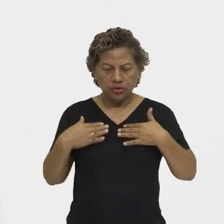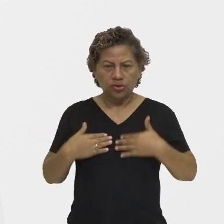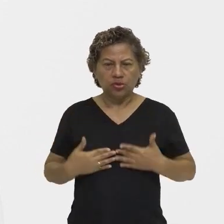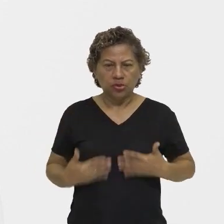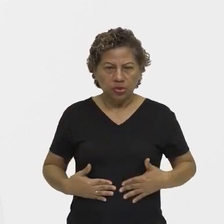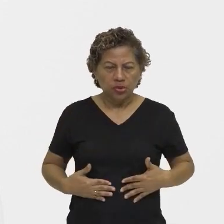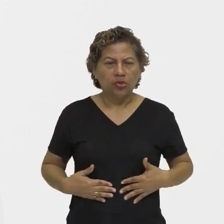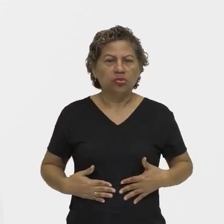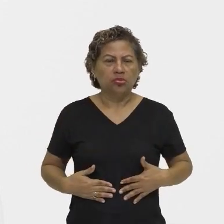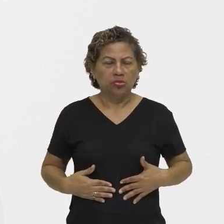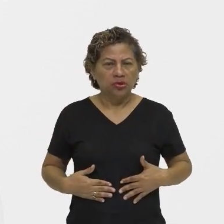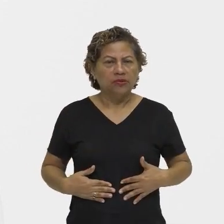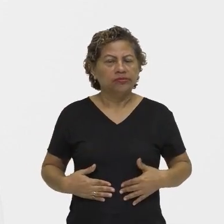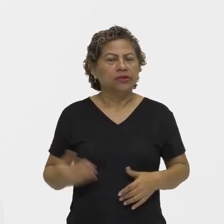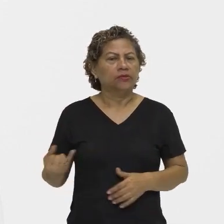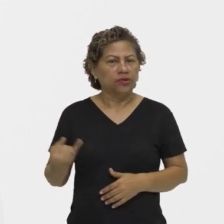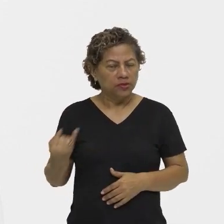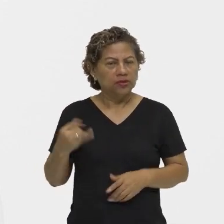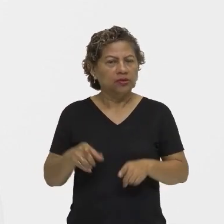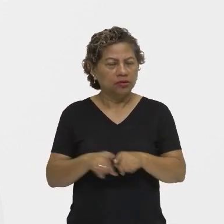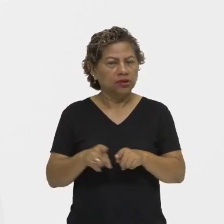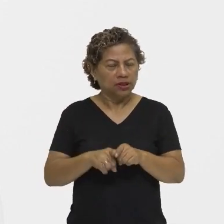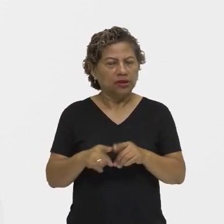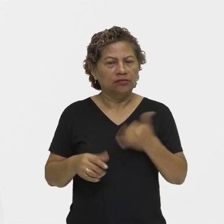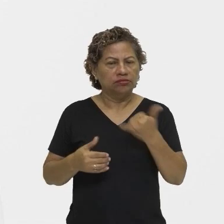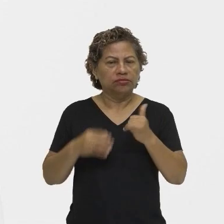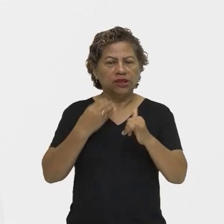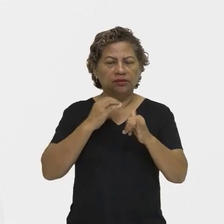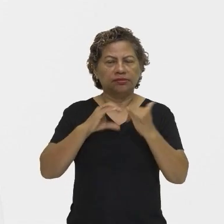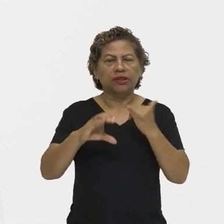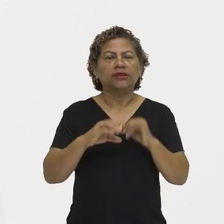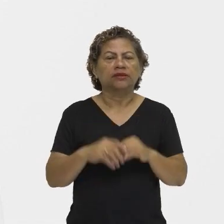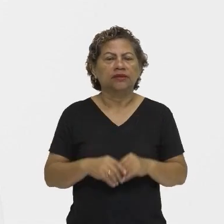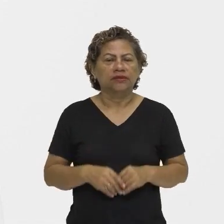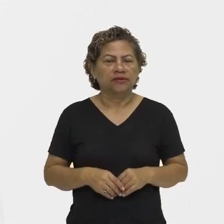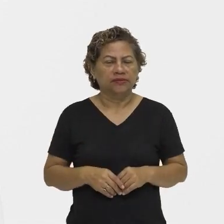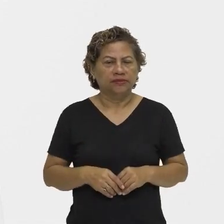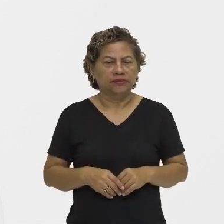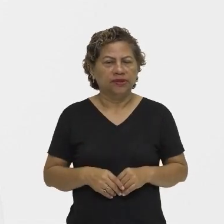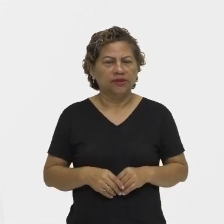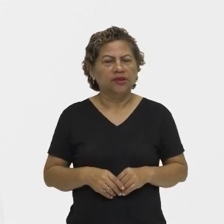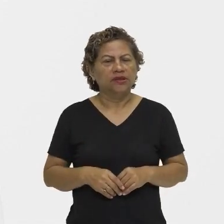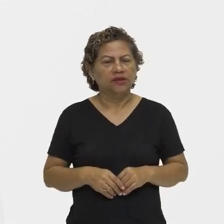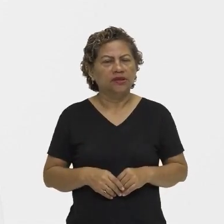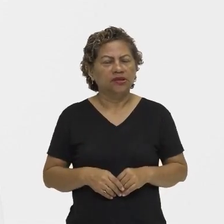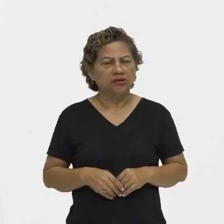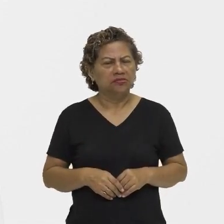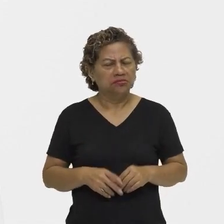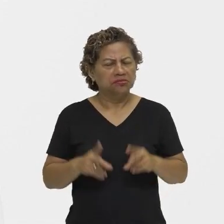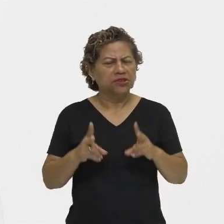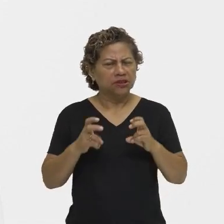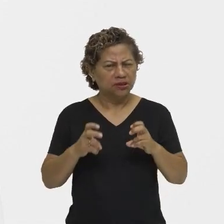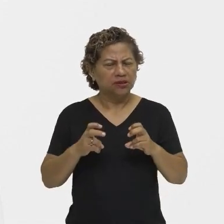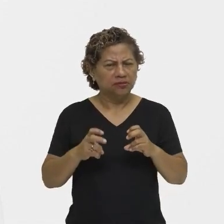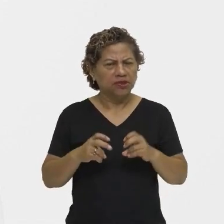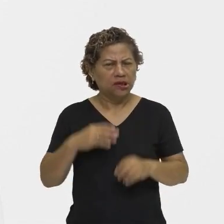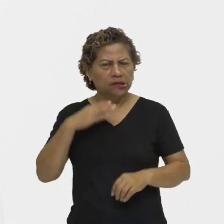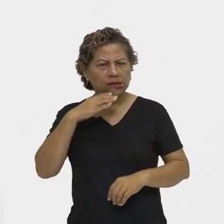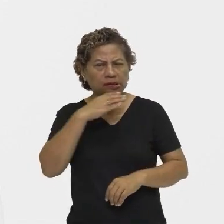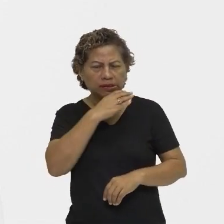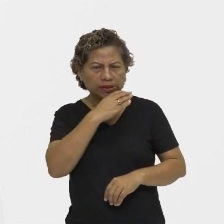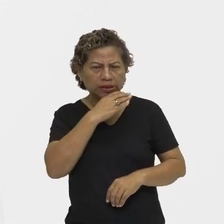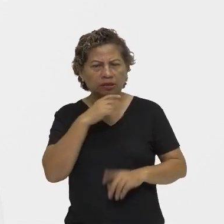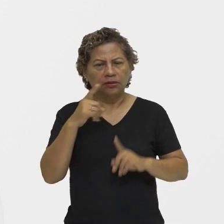responsável pela energia térmica, né? Porque aí a gente viu praticamente a definição de temperatura. A temperatura é o grau